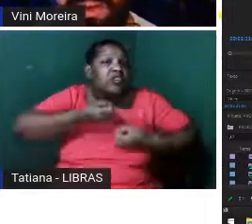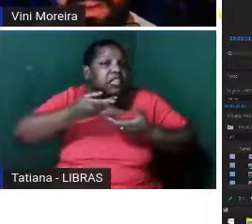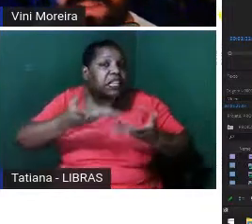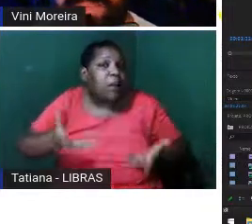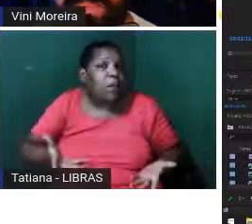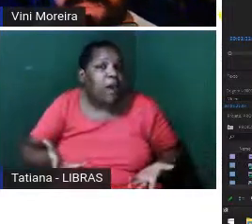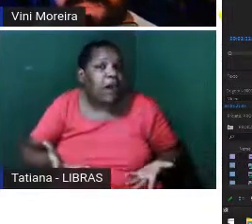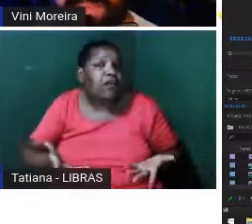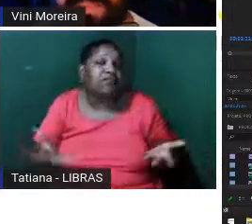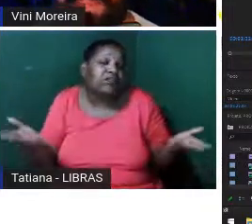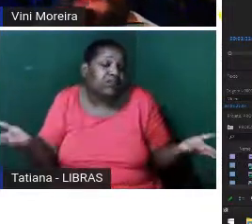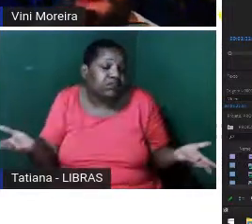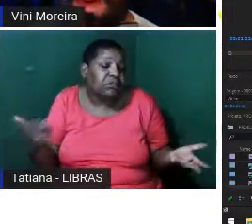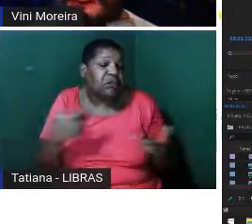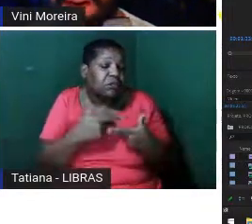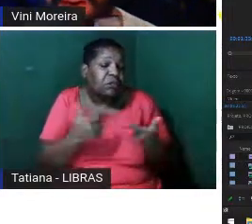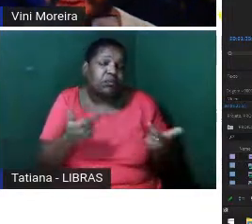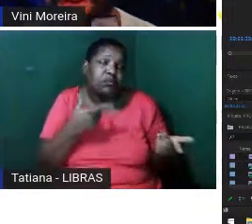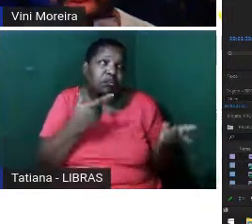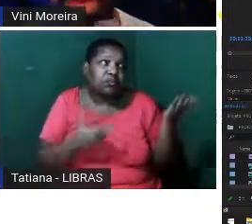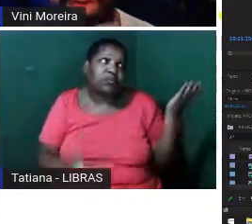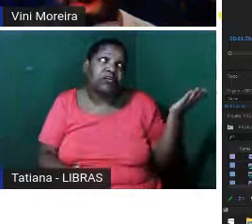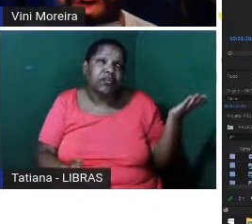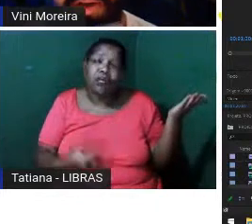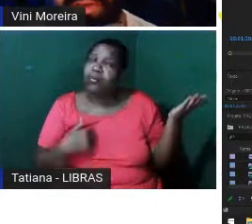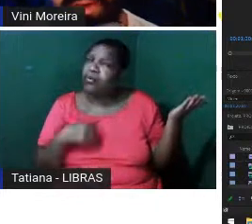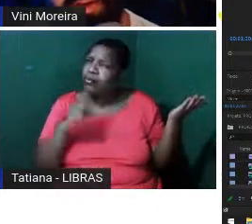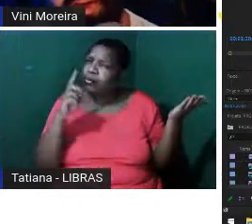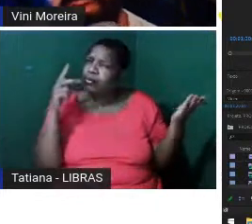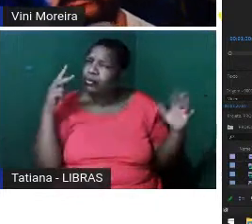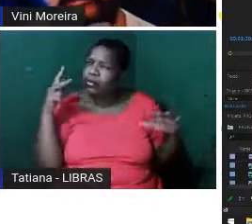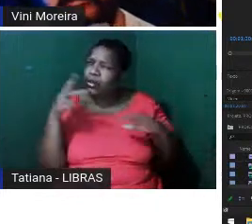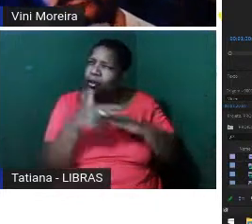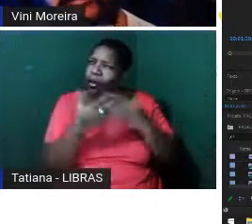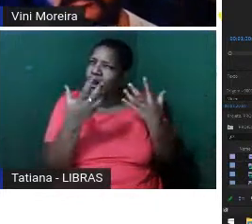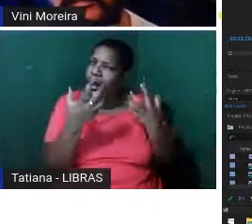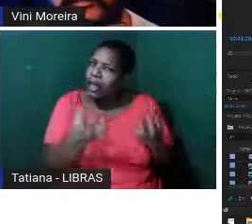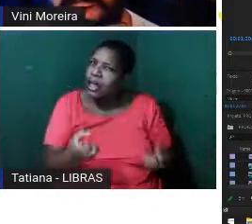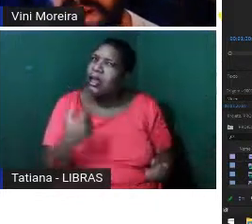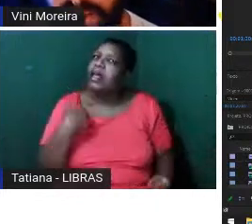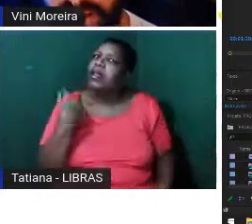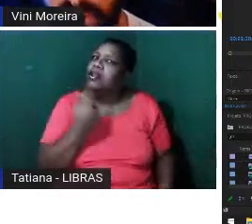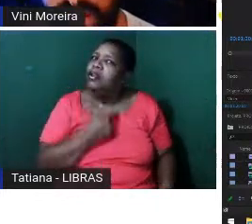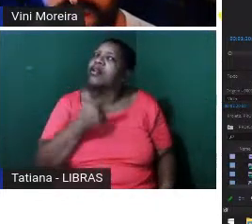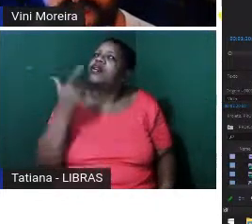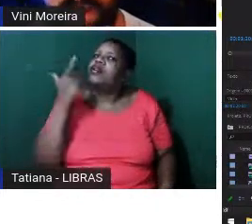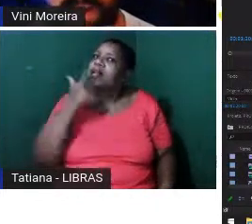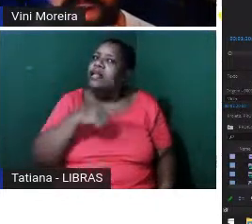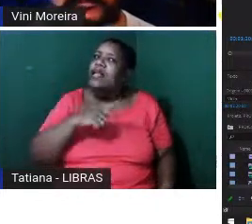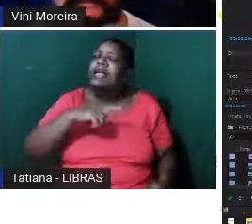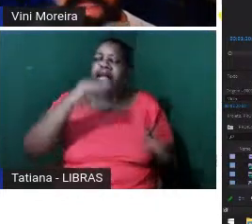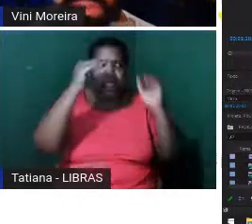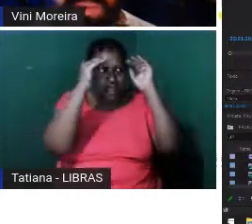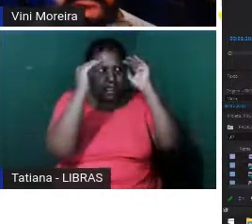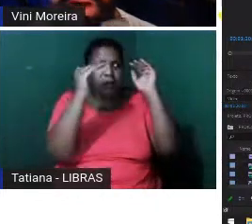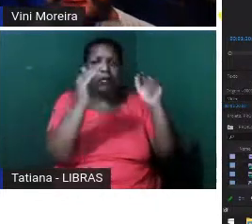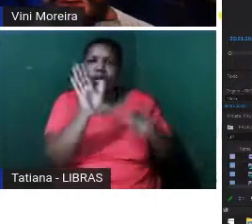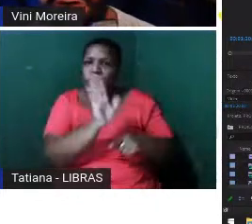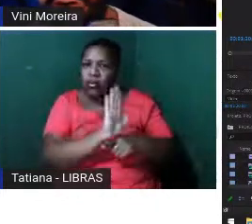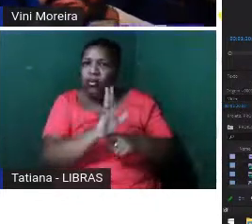algum tipo de coisa assim que só com esse corte sei que a gente já consegue dar uma respeitada